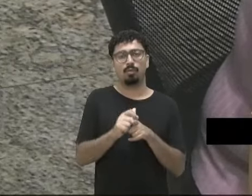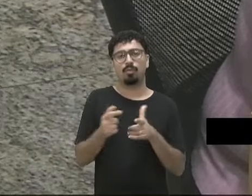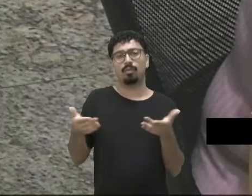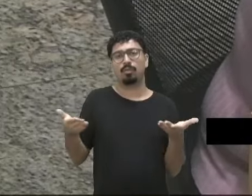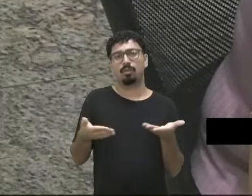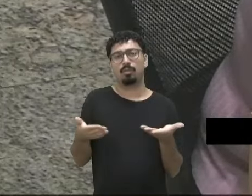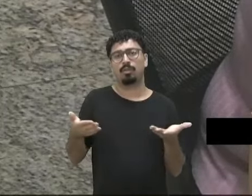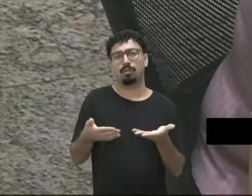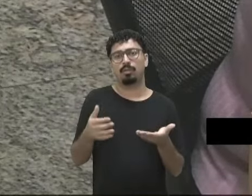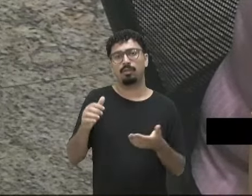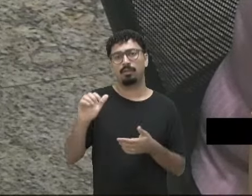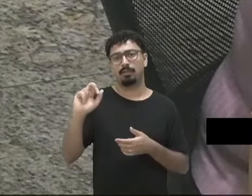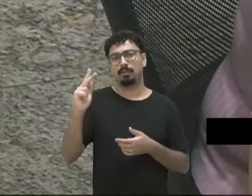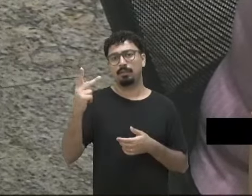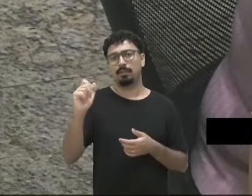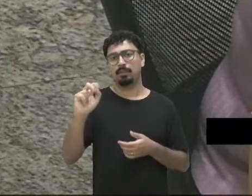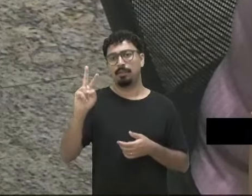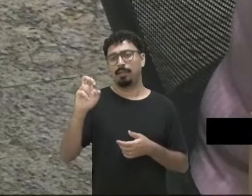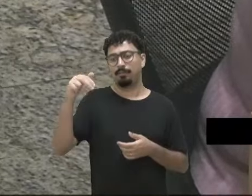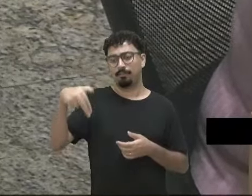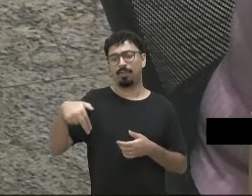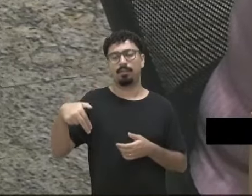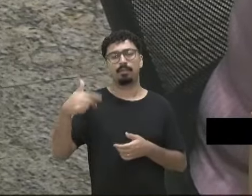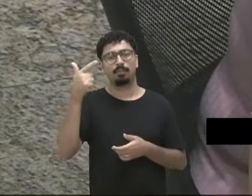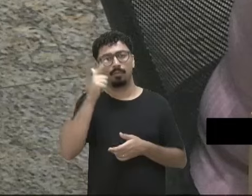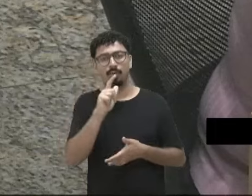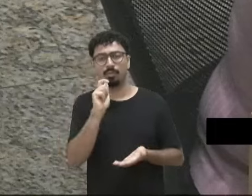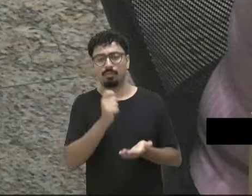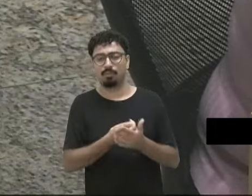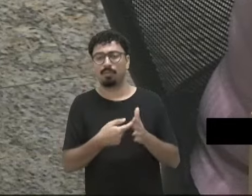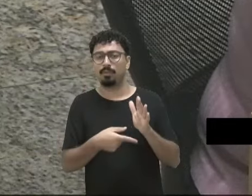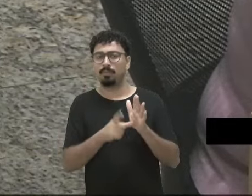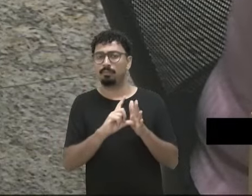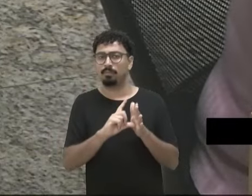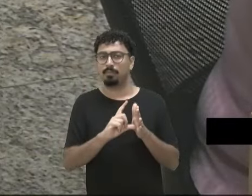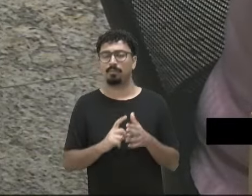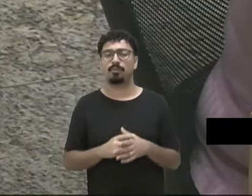ser da Havan, já para liquidar com mais antecedência esses valores?